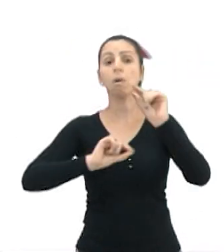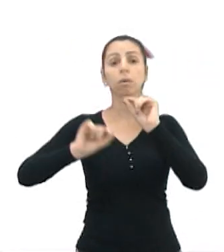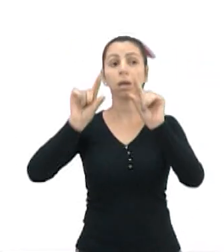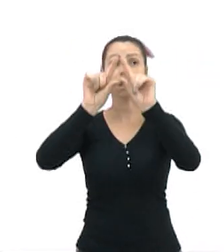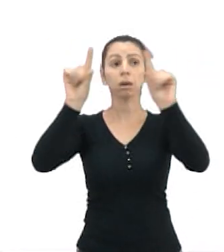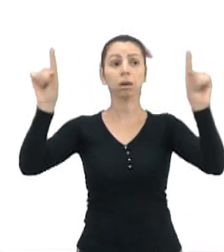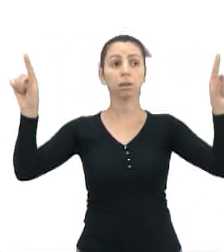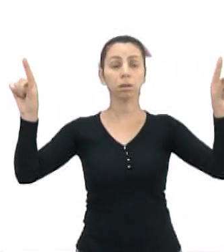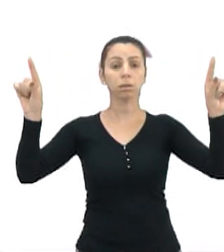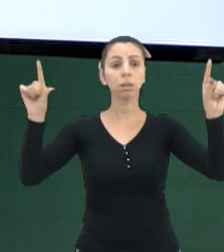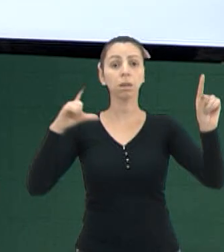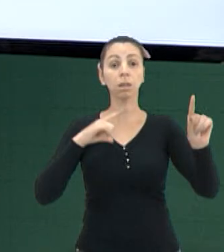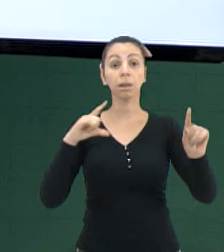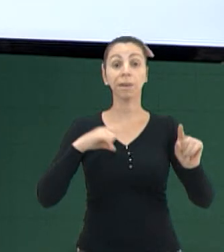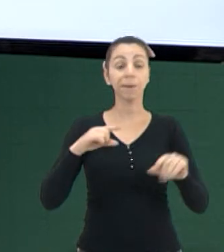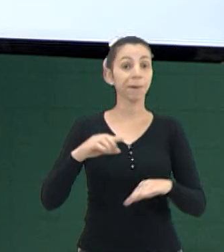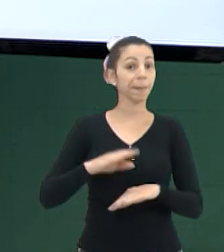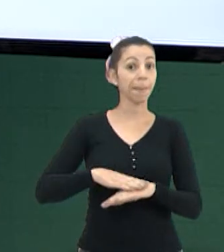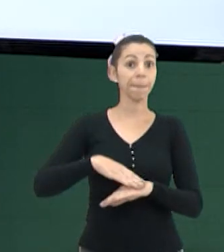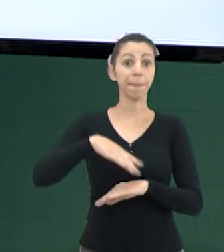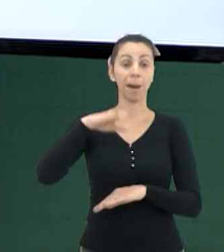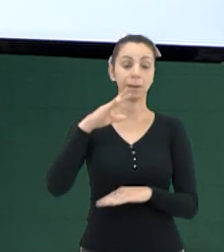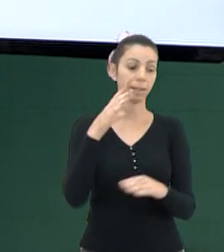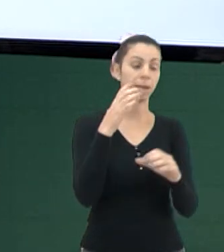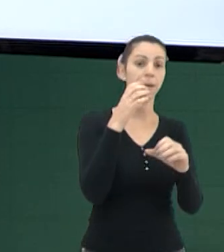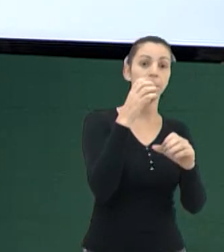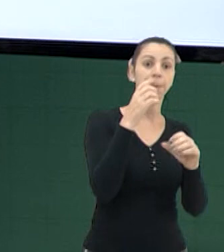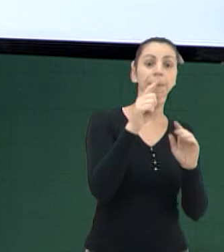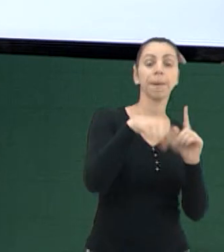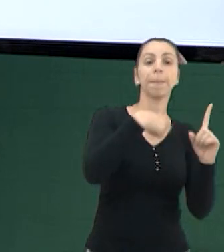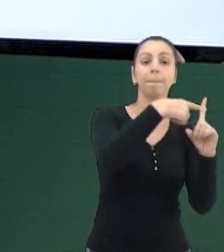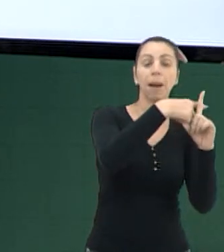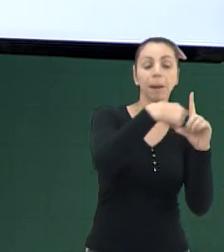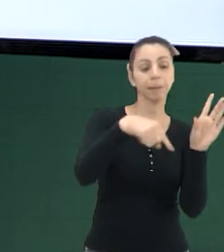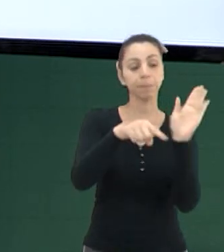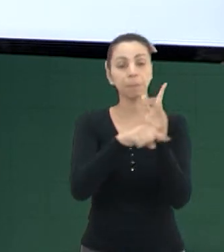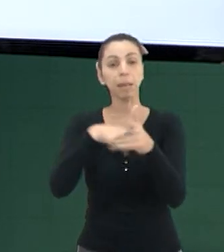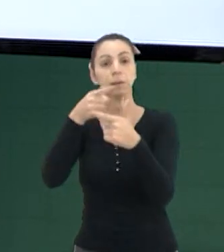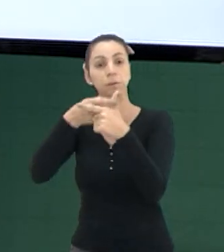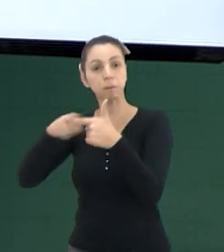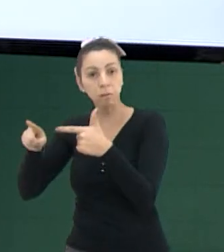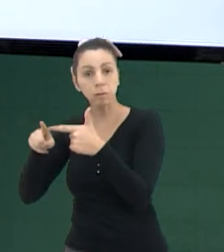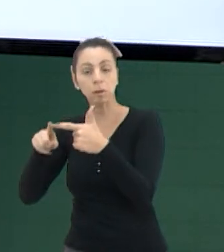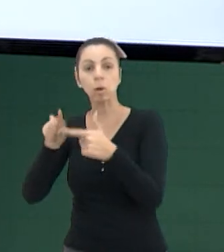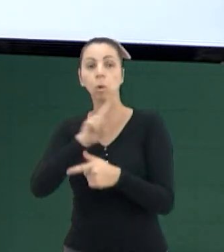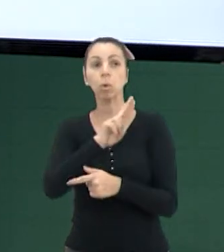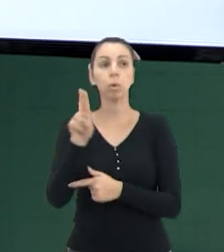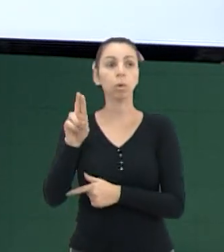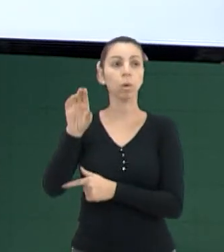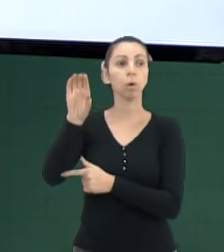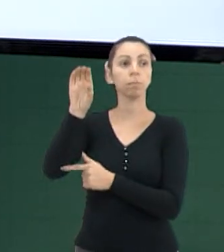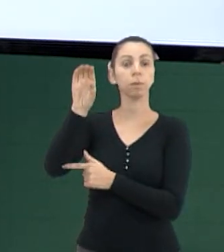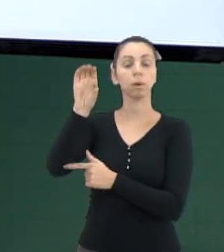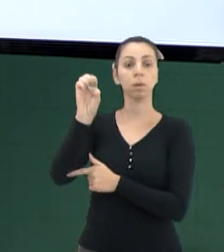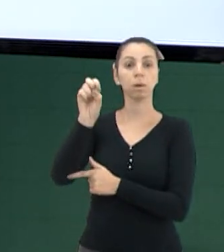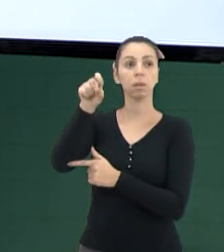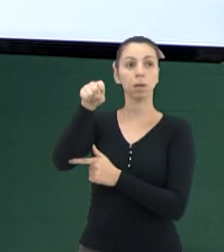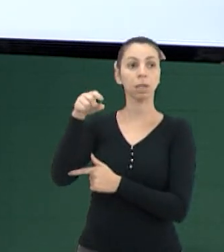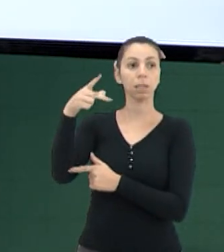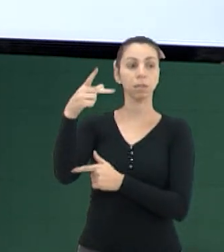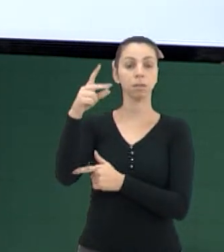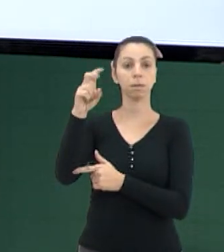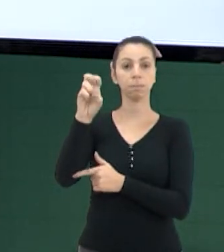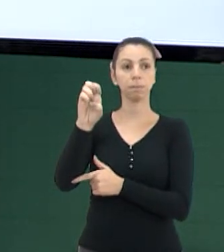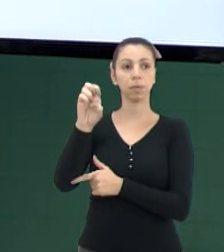é quando eu tenho mais de uma conta. Eu tenho conta de mais, conta de menos, conta de dividir, eu chamo de expressão. Daí, a partir dessa expressão,